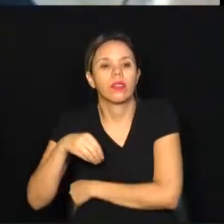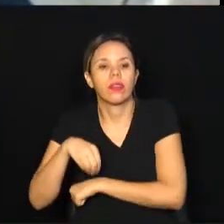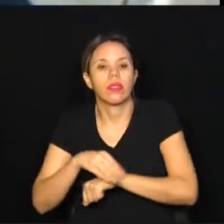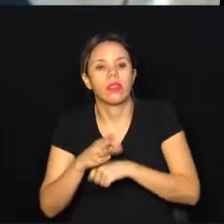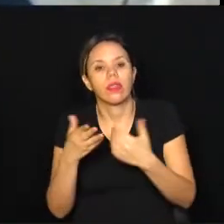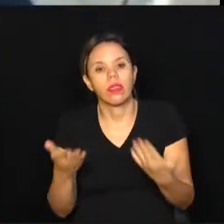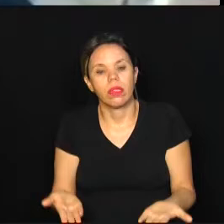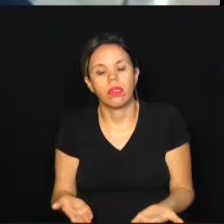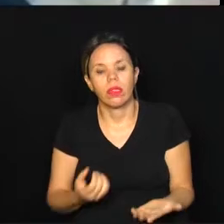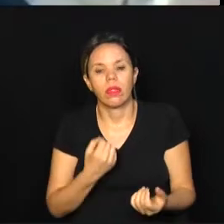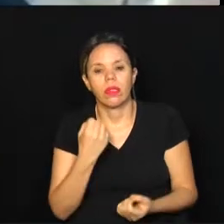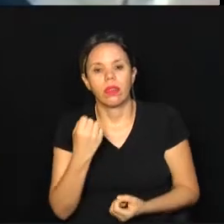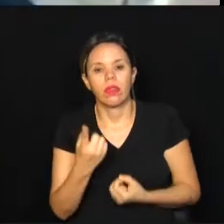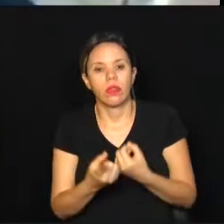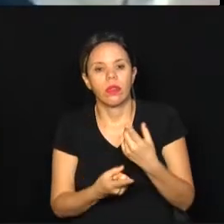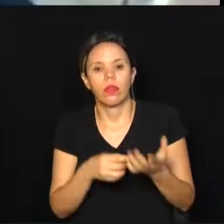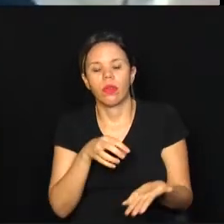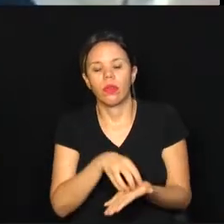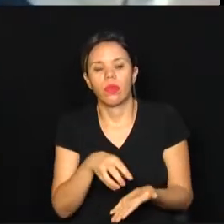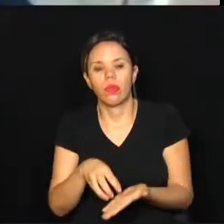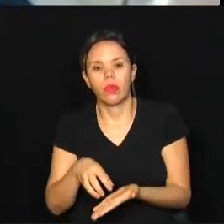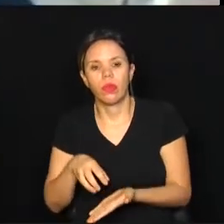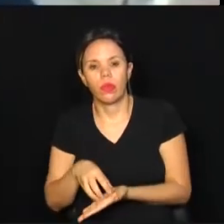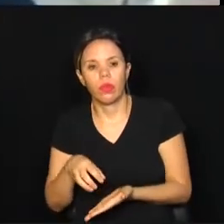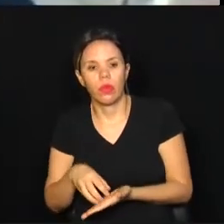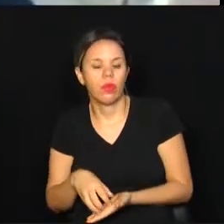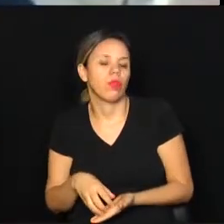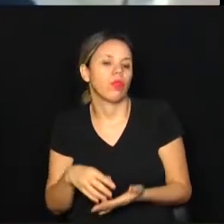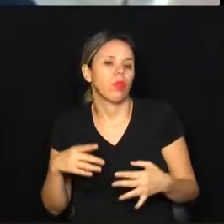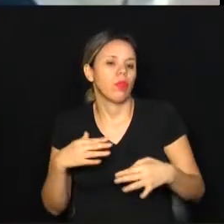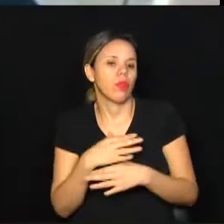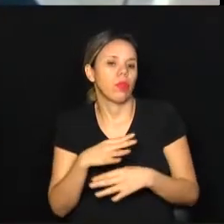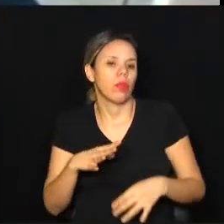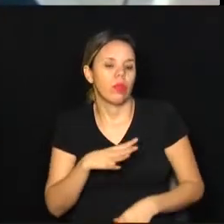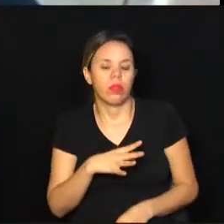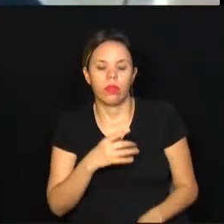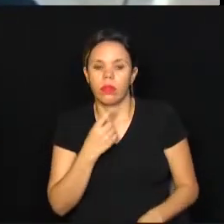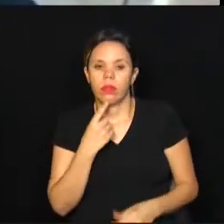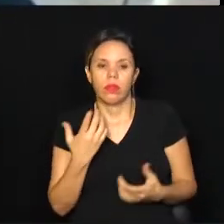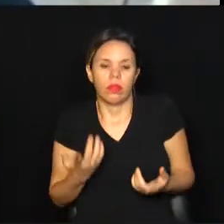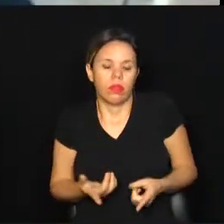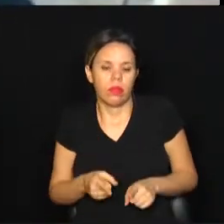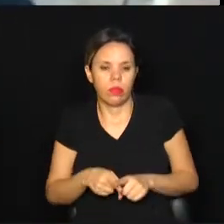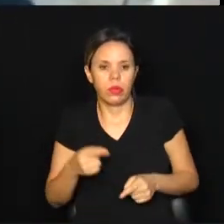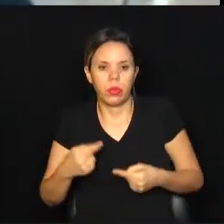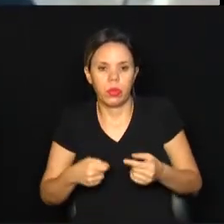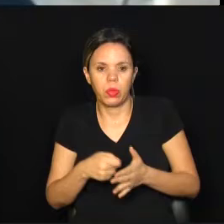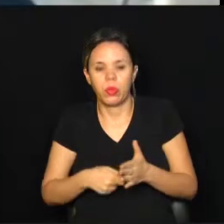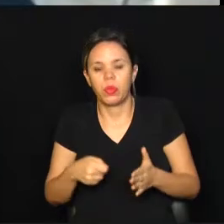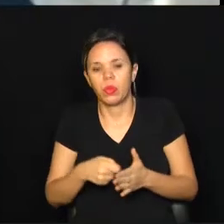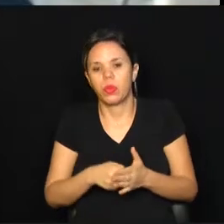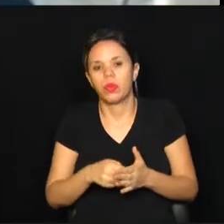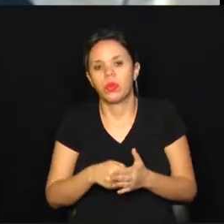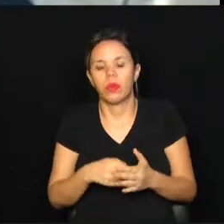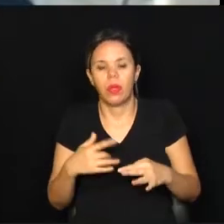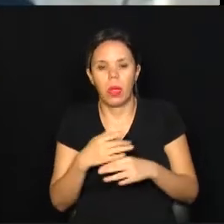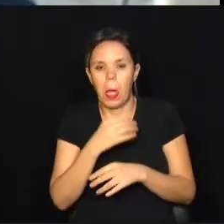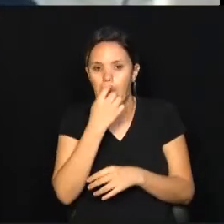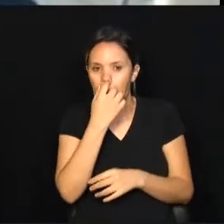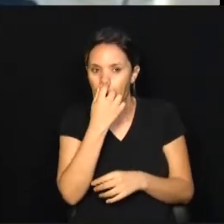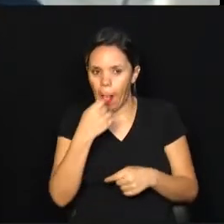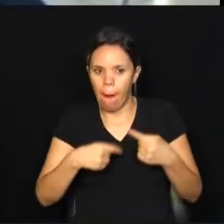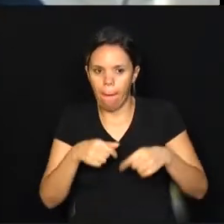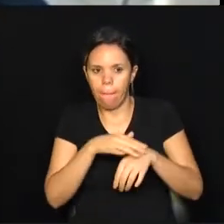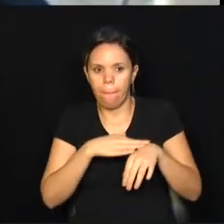que alguns instrumentos urbanos ou políticas urbanas foram